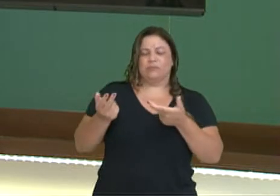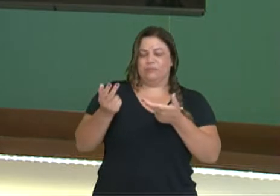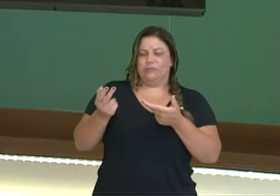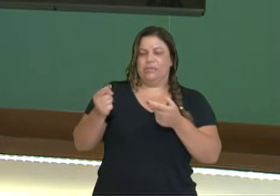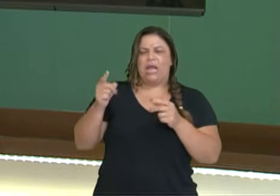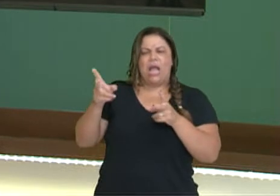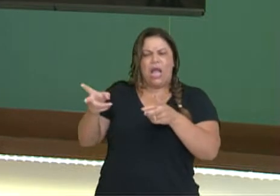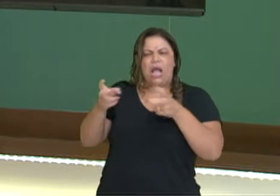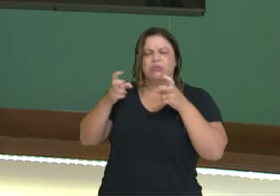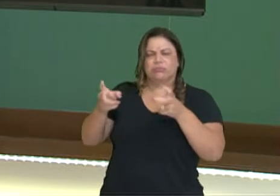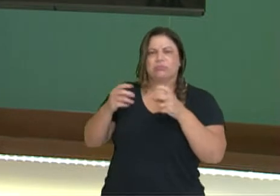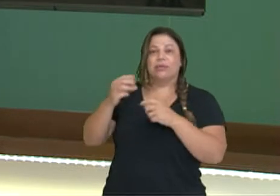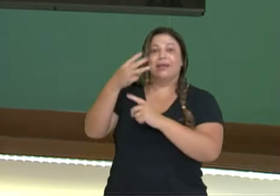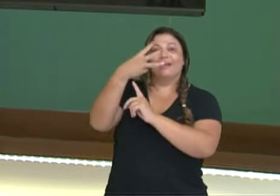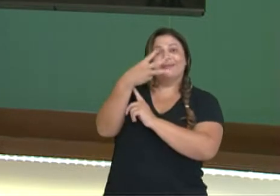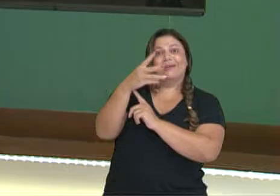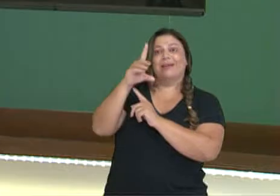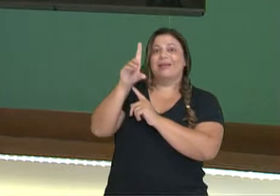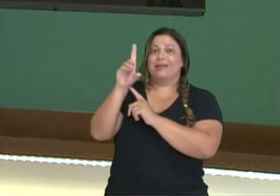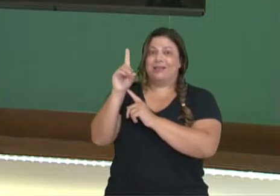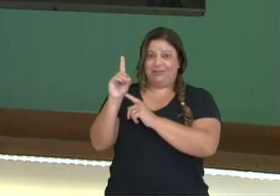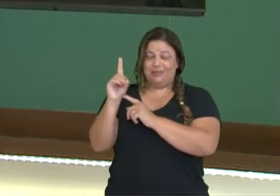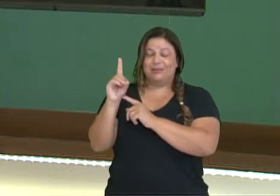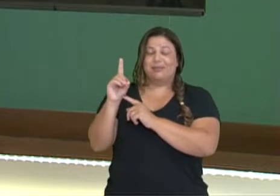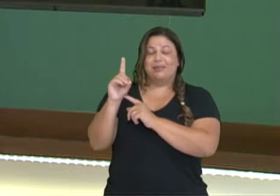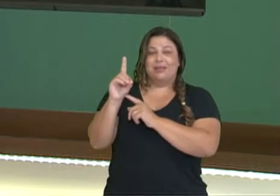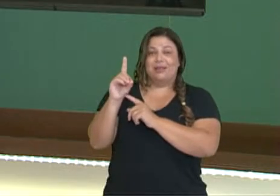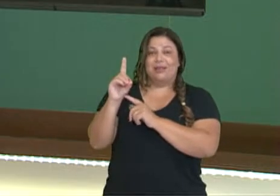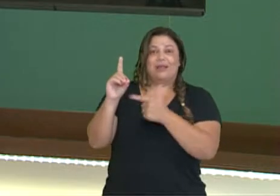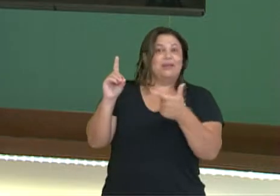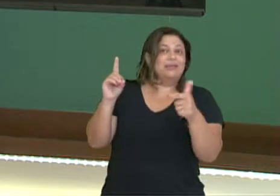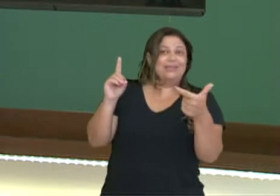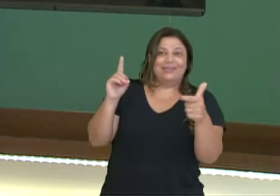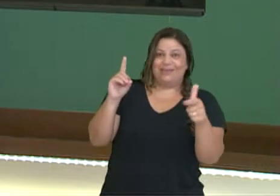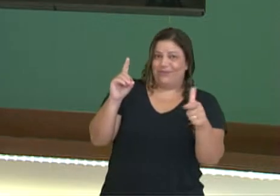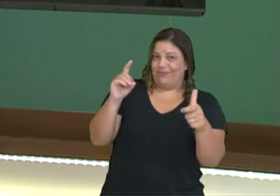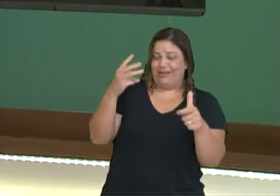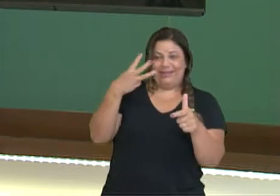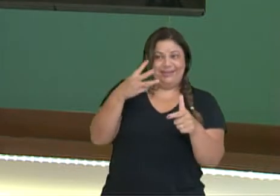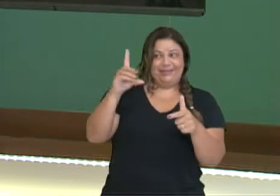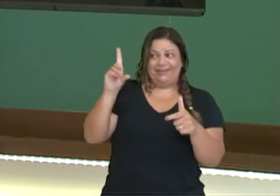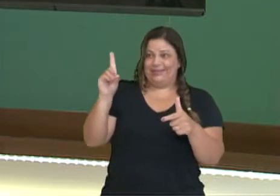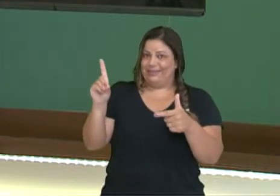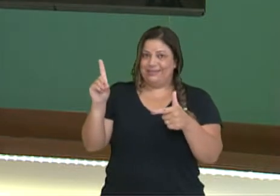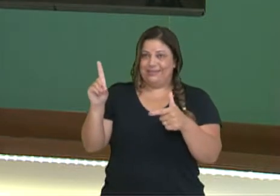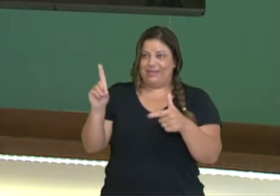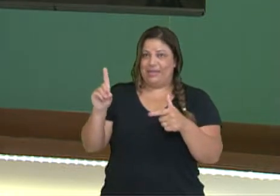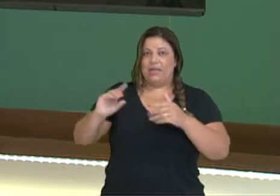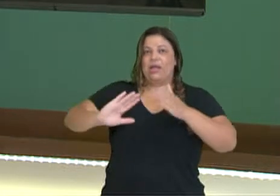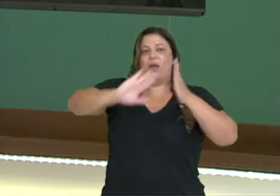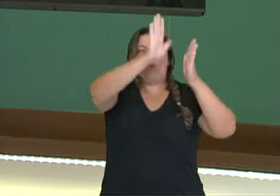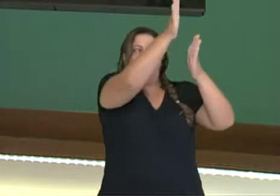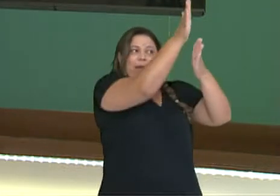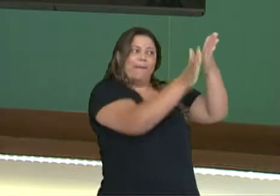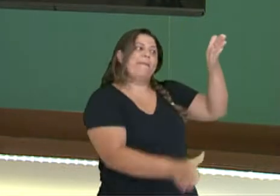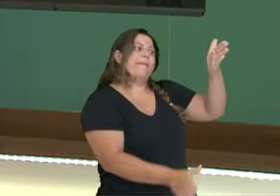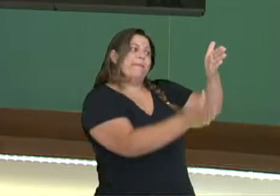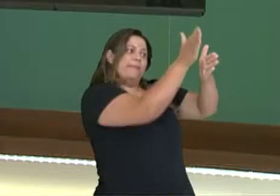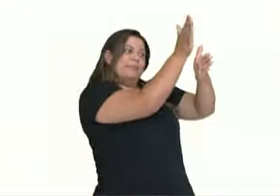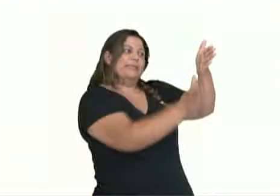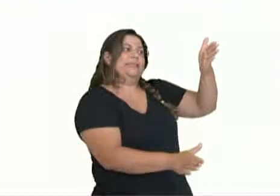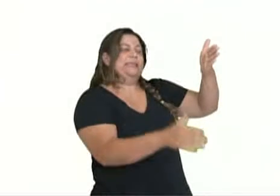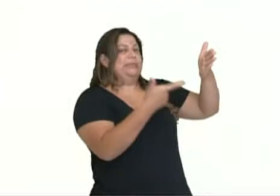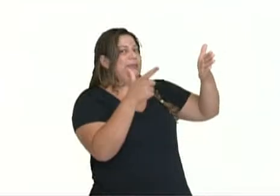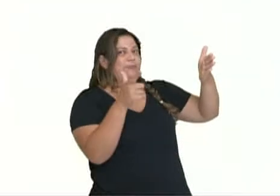aspecto tridimensional através de uma superfície que não é 3D. Uma parede não é. Então, é